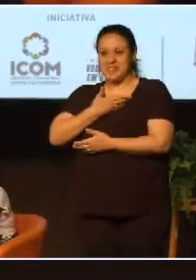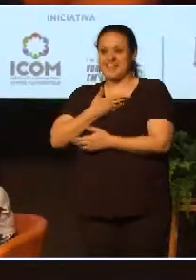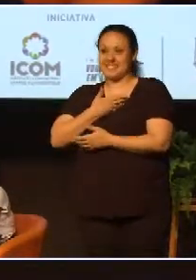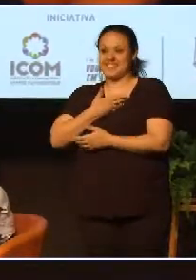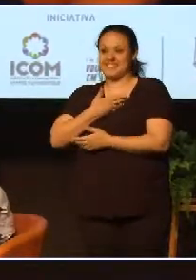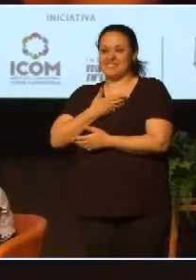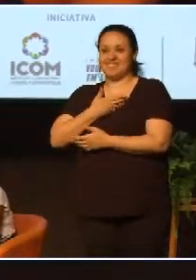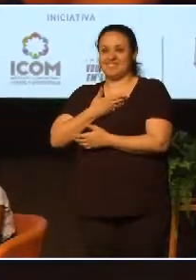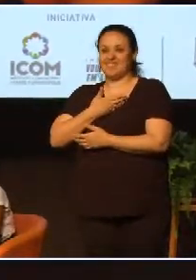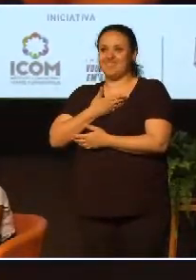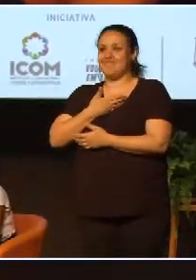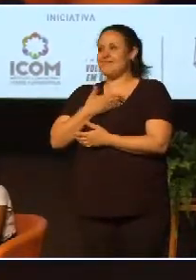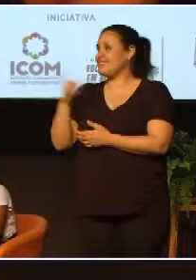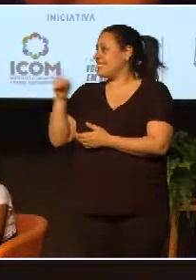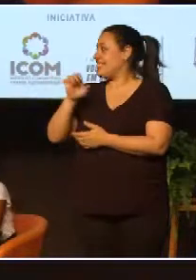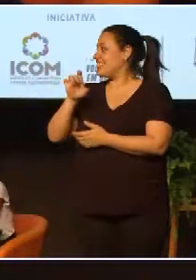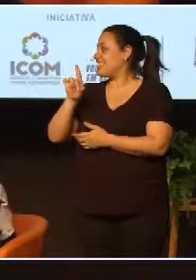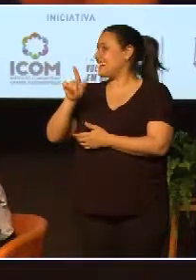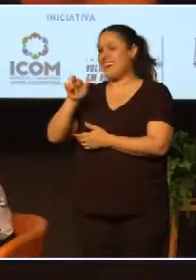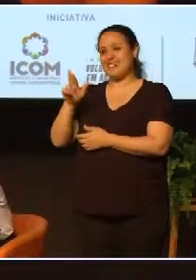gente, querido, que eu amo.